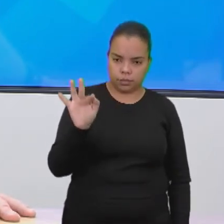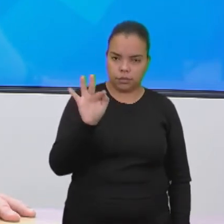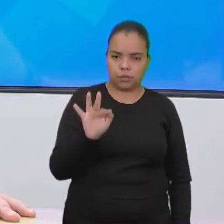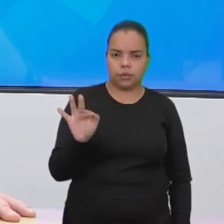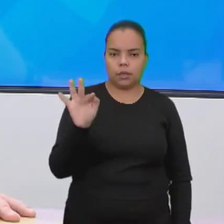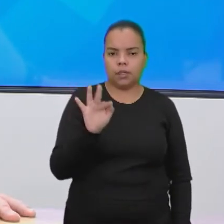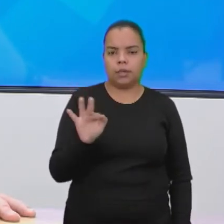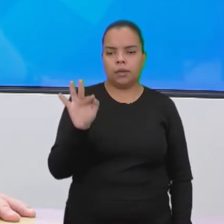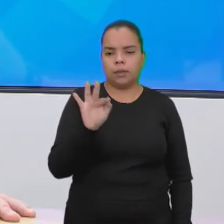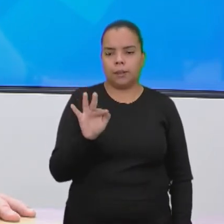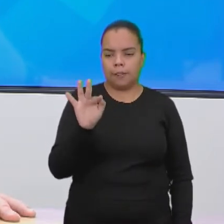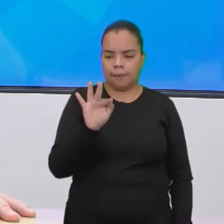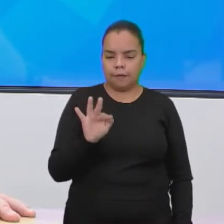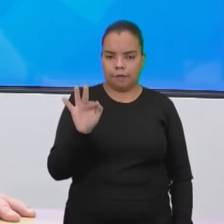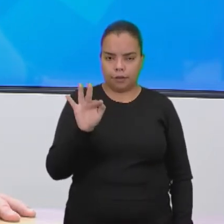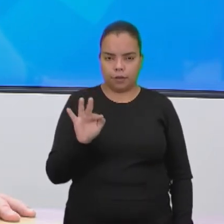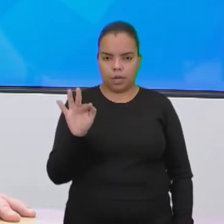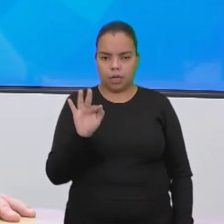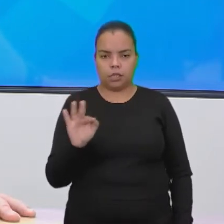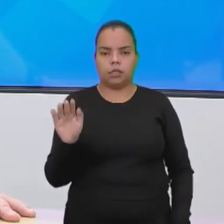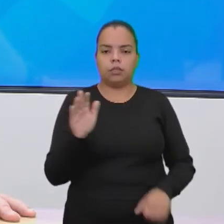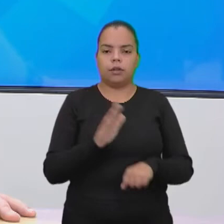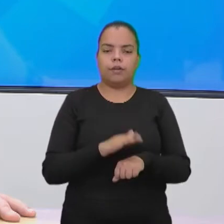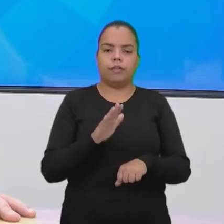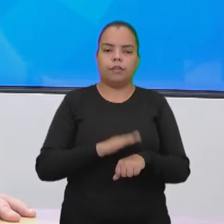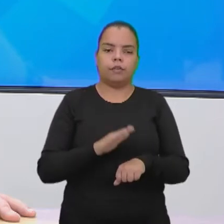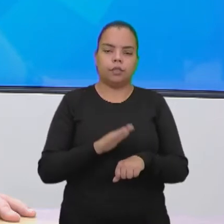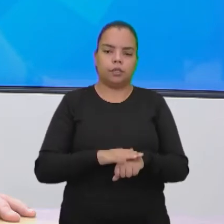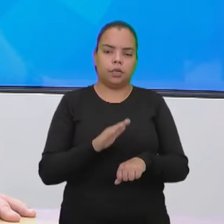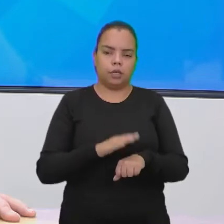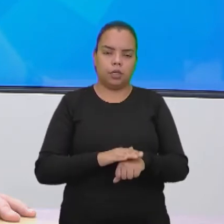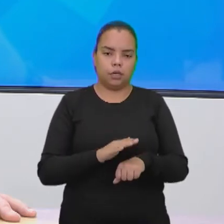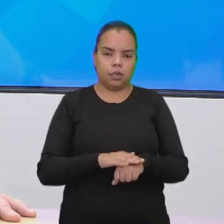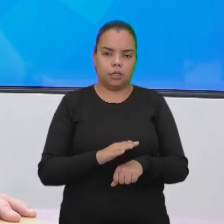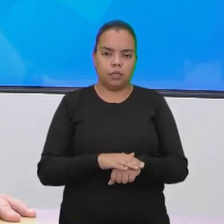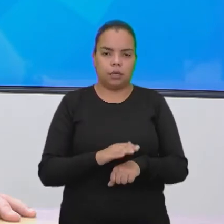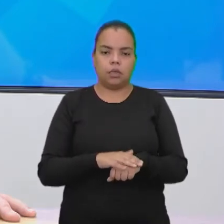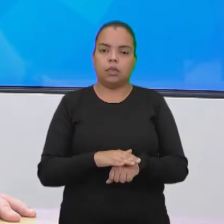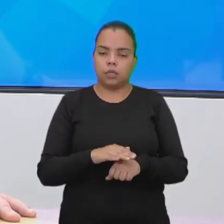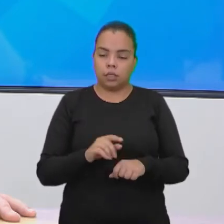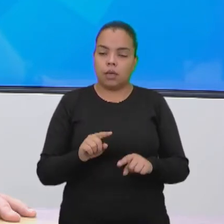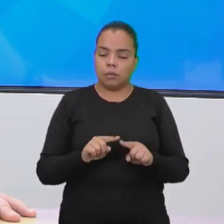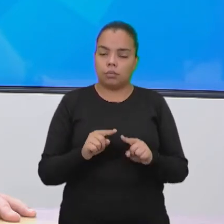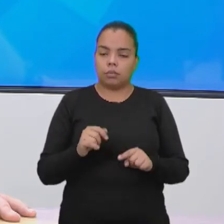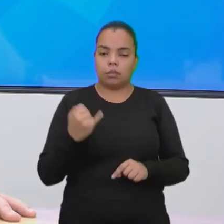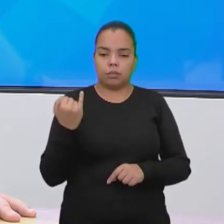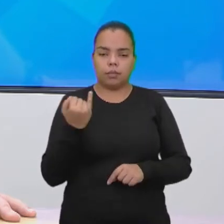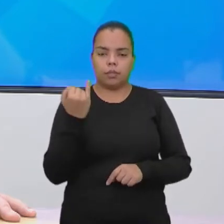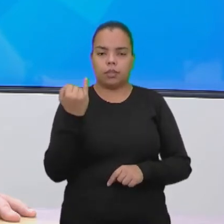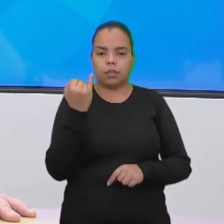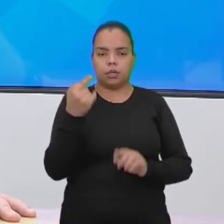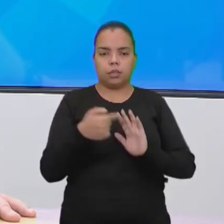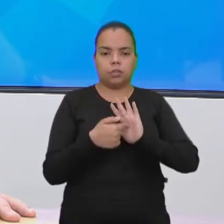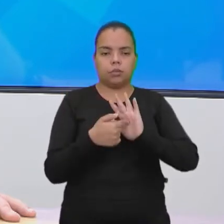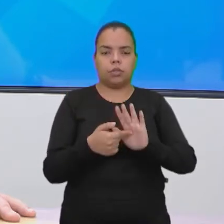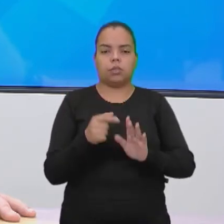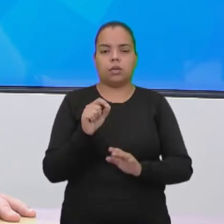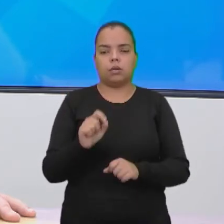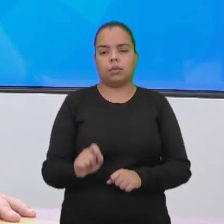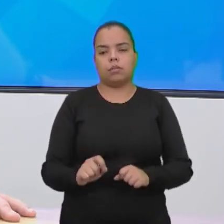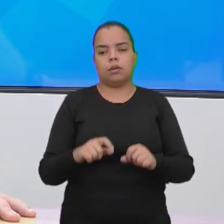como também na questão da taxa de frequência do ensino médio. Isso é importante retratar. Então há uma maior